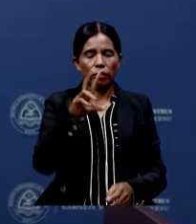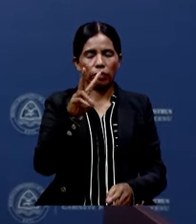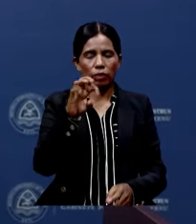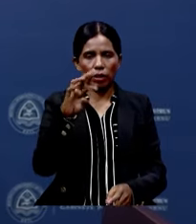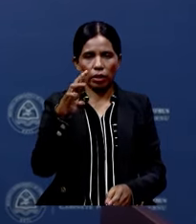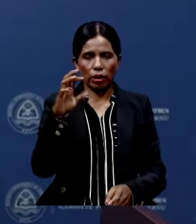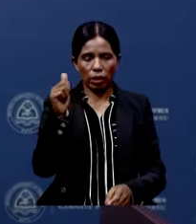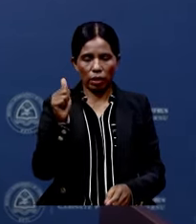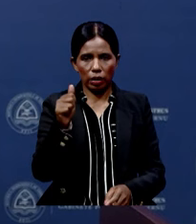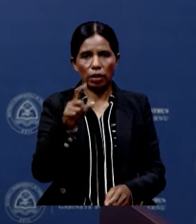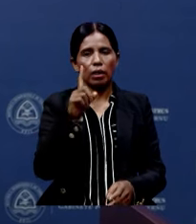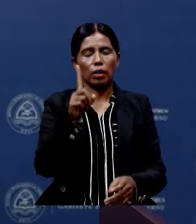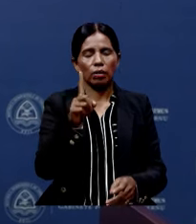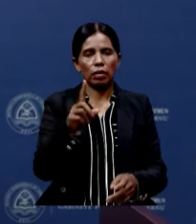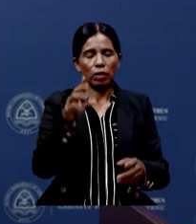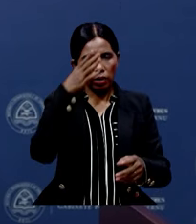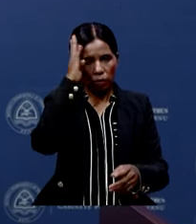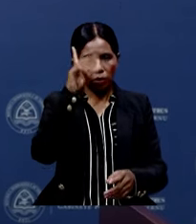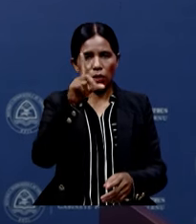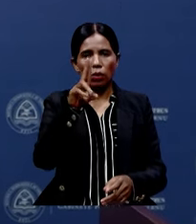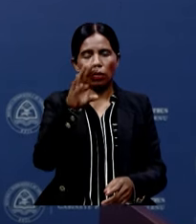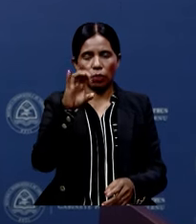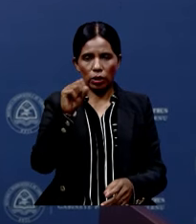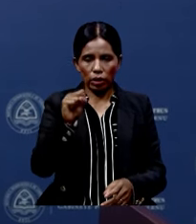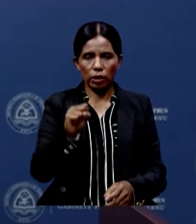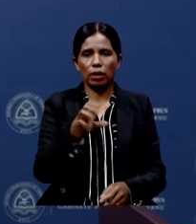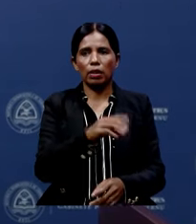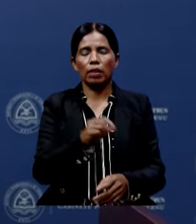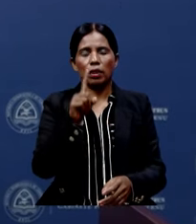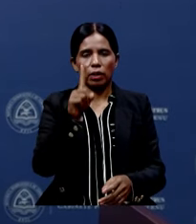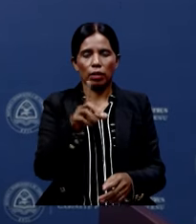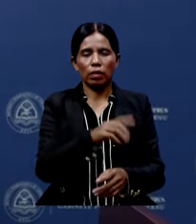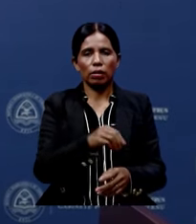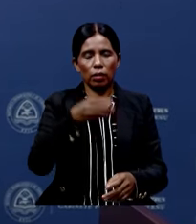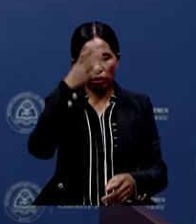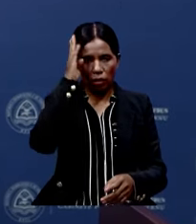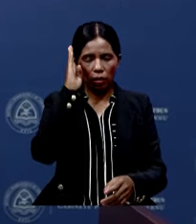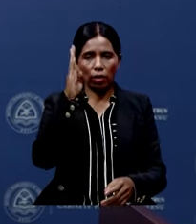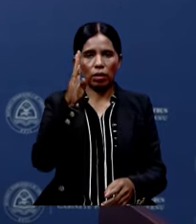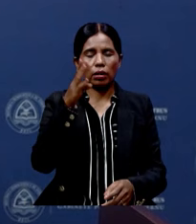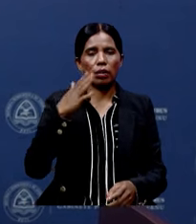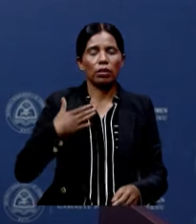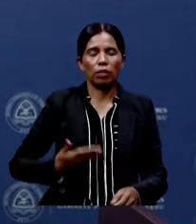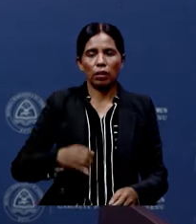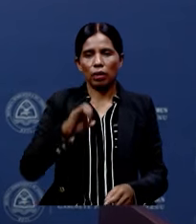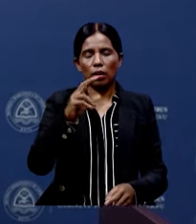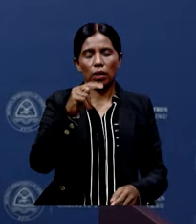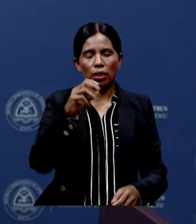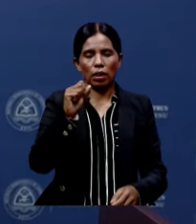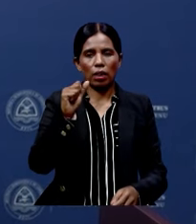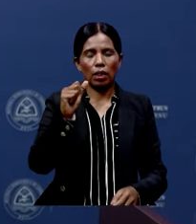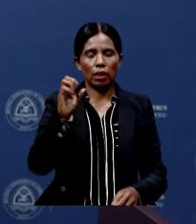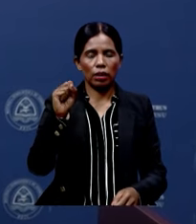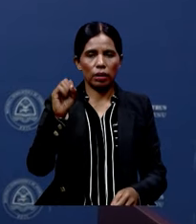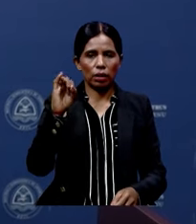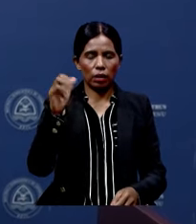Manat, idama senhor Luiz de Jesus Neno, idama que a senhora Inácia Tamele, idama que a senhora